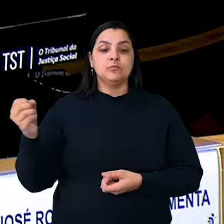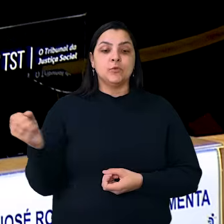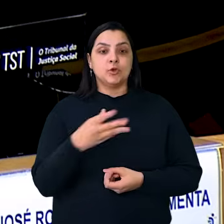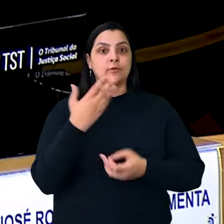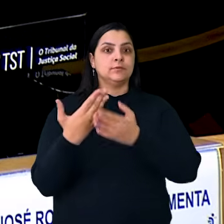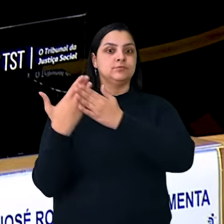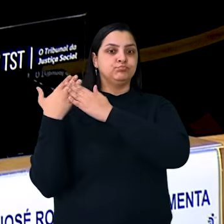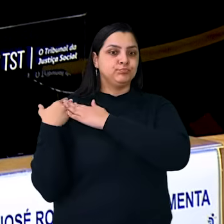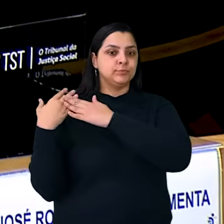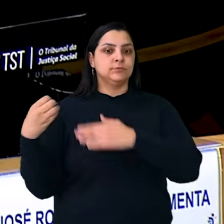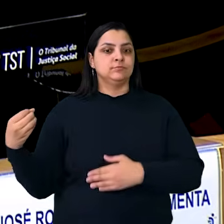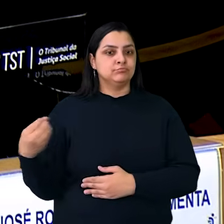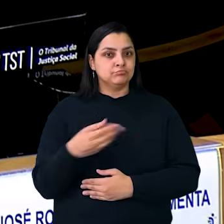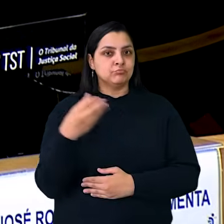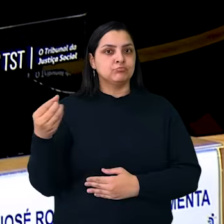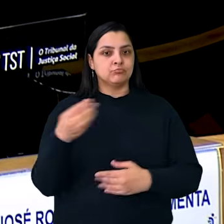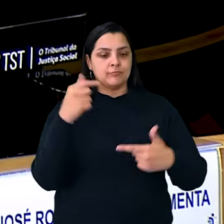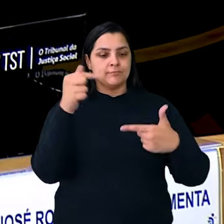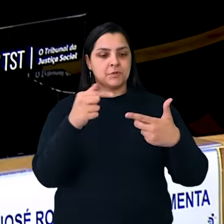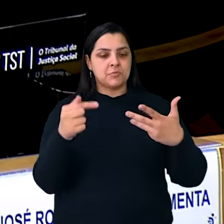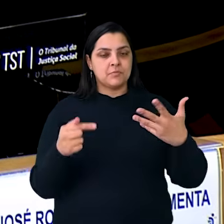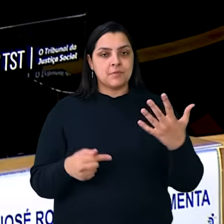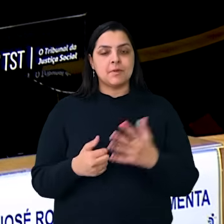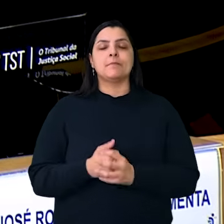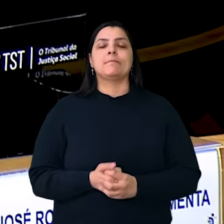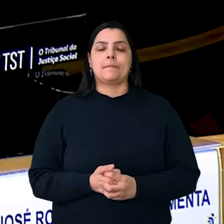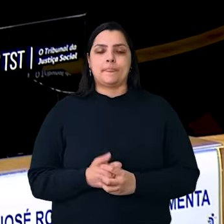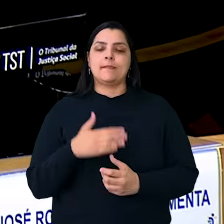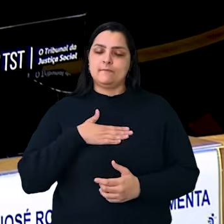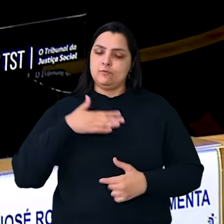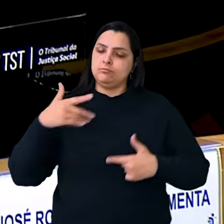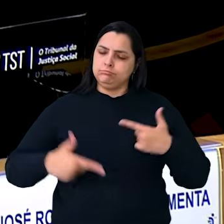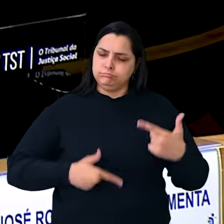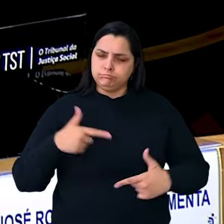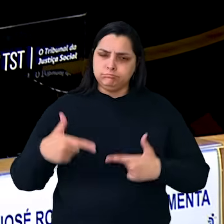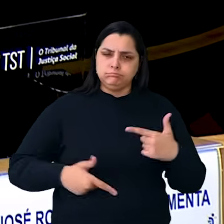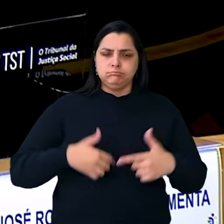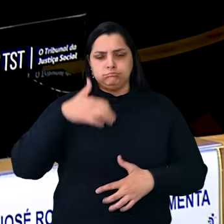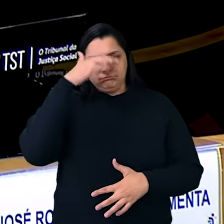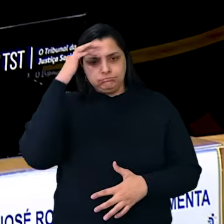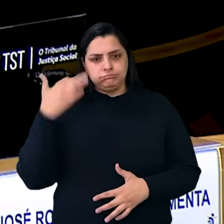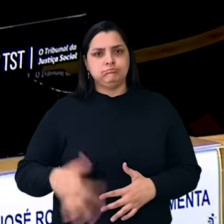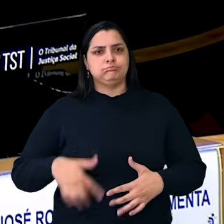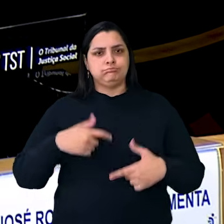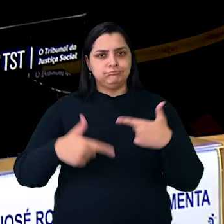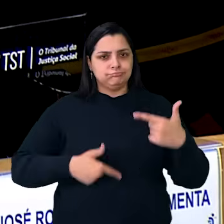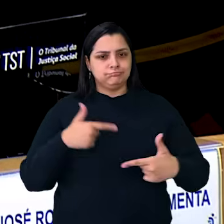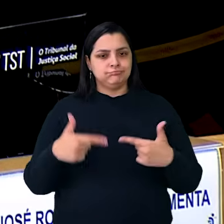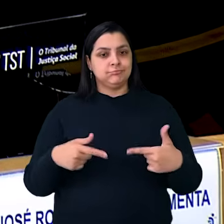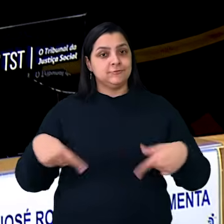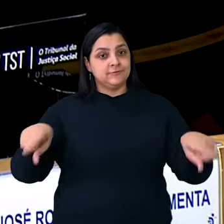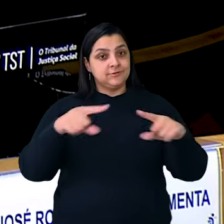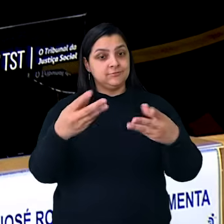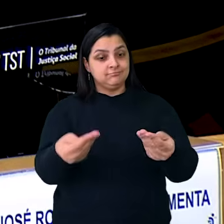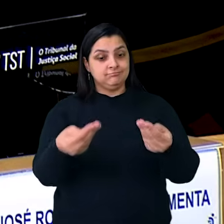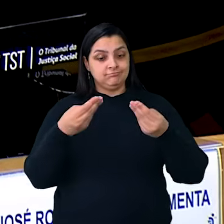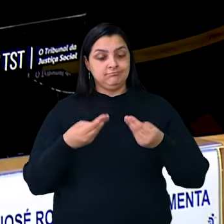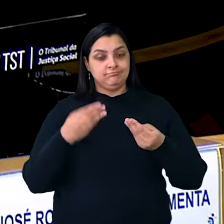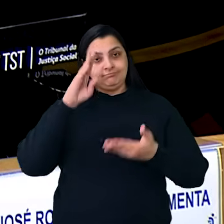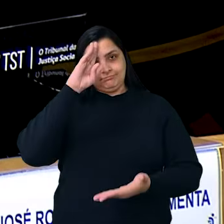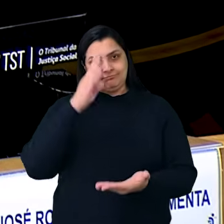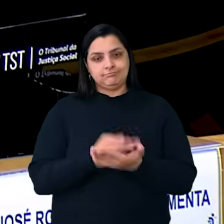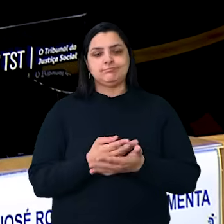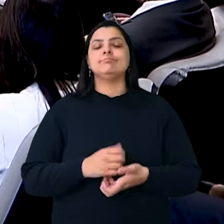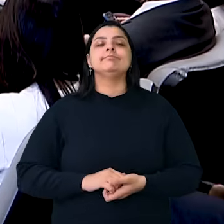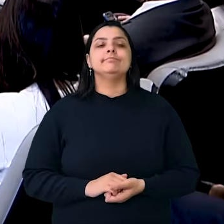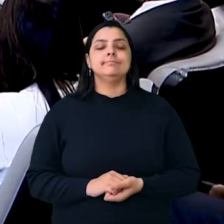com novos encargos, com novas responsabilidades, e eu darei o meu melhor para corresponder à confiança